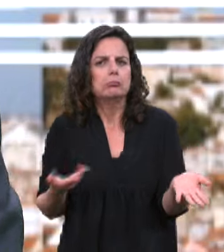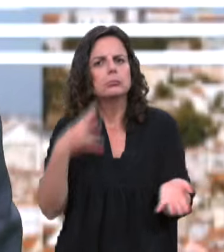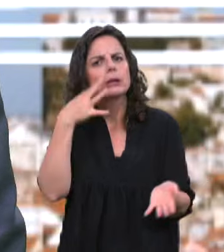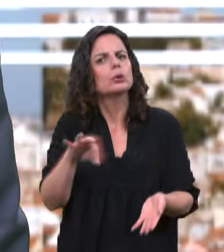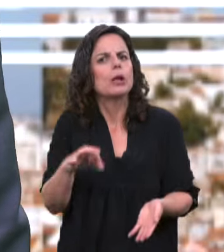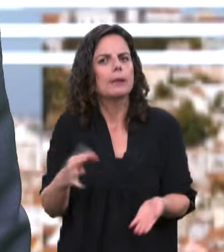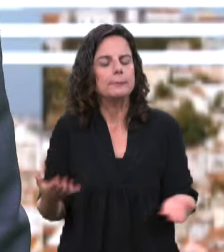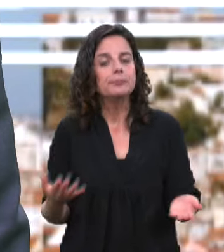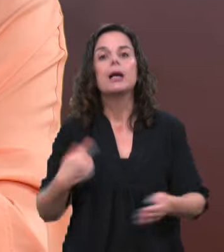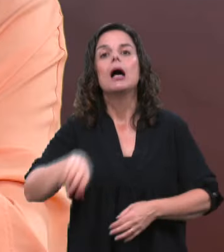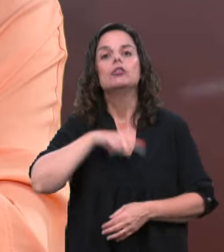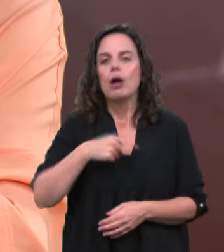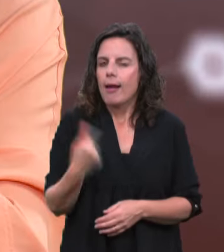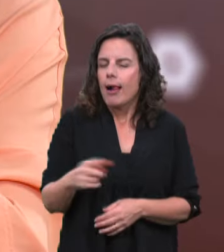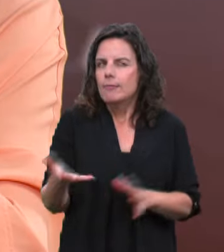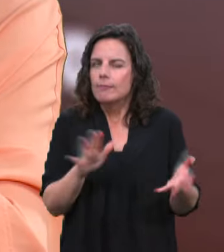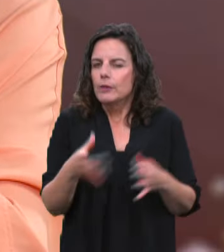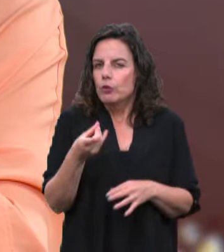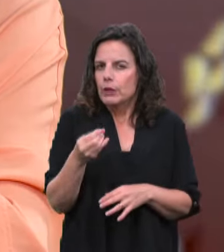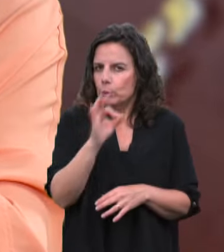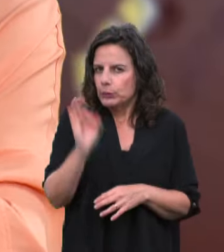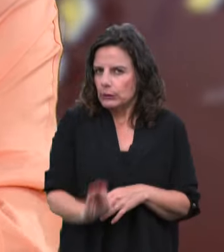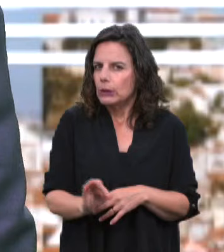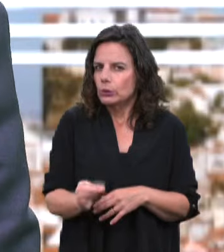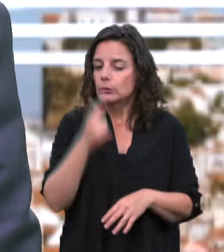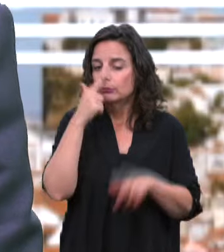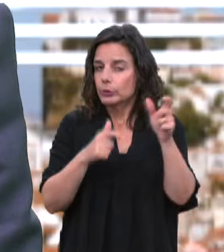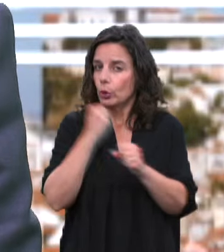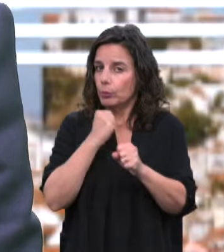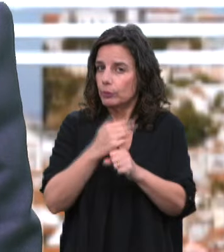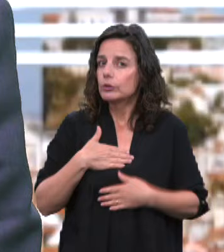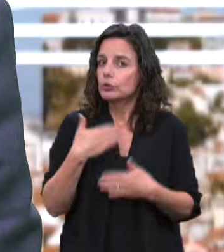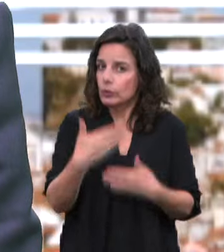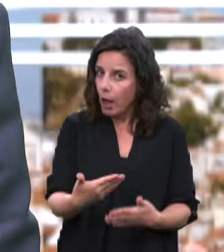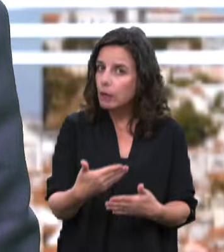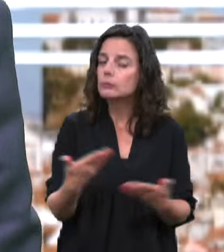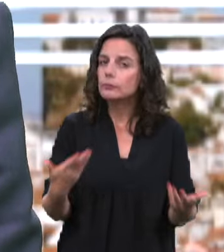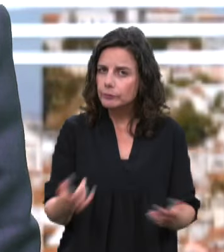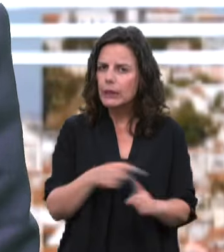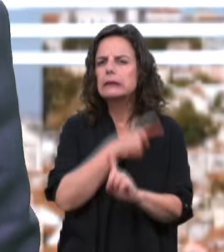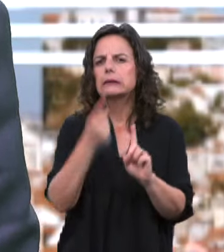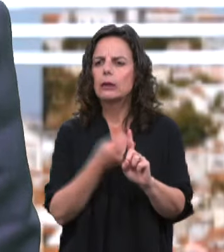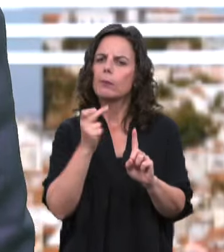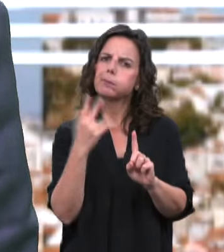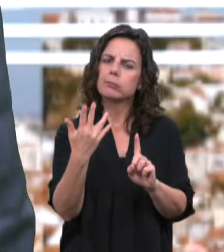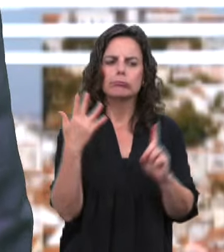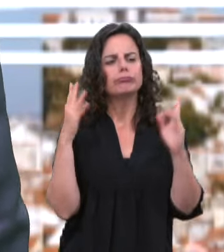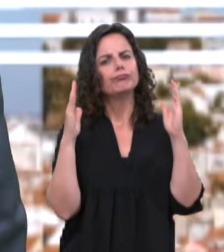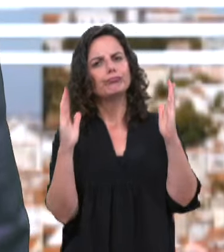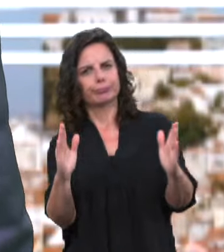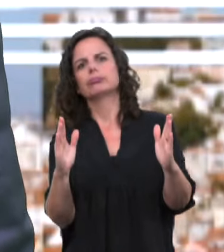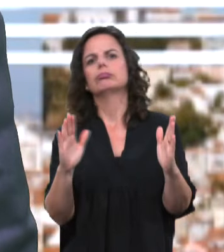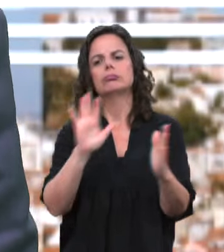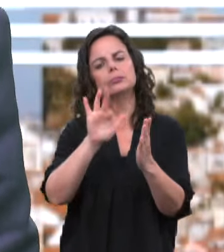natural. Nós temos cerca de 90% dos profissionais que completa os seus ciclos de 5 anos sem